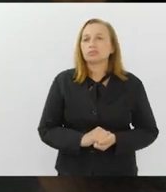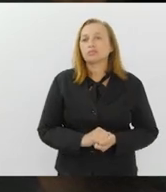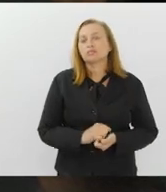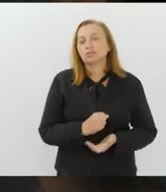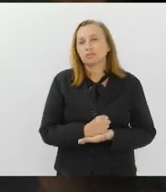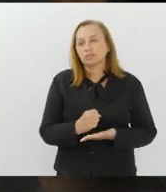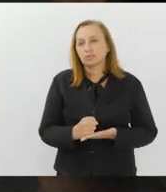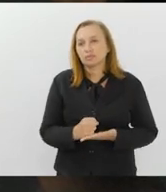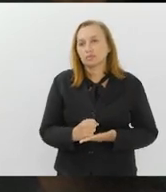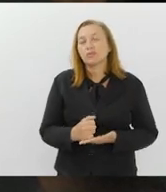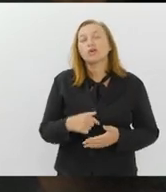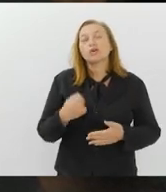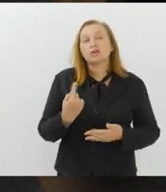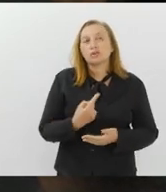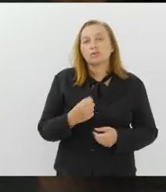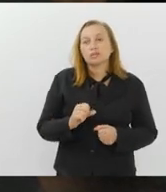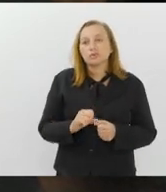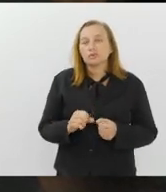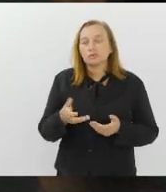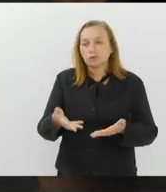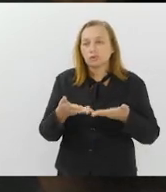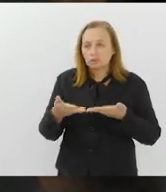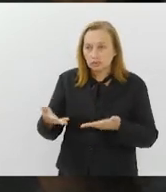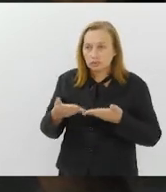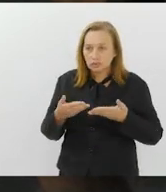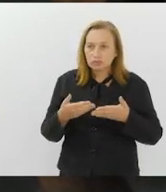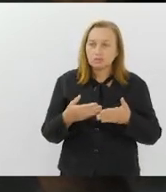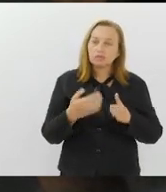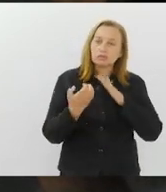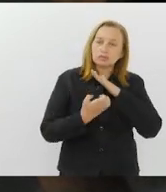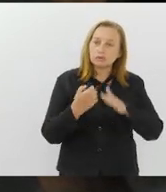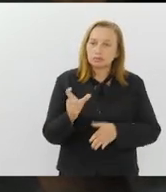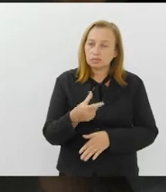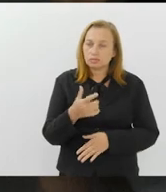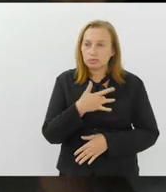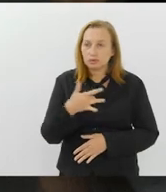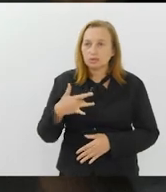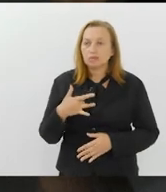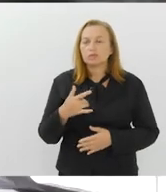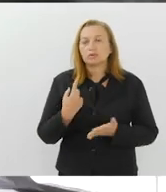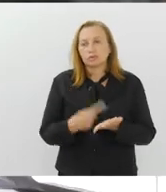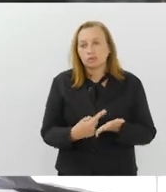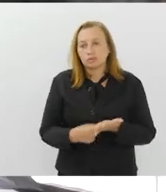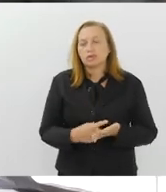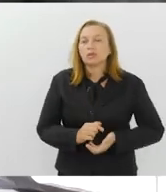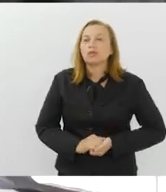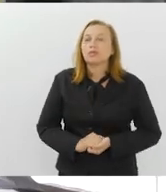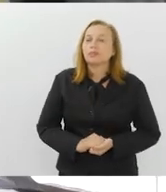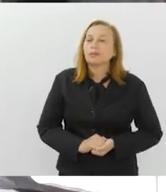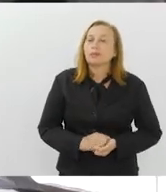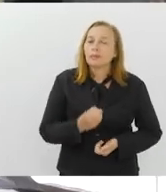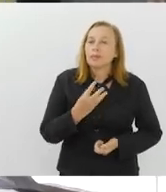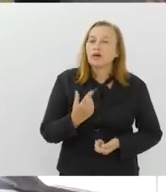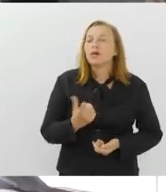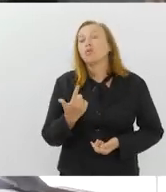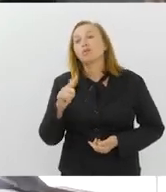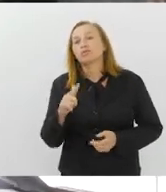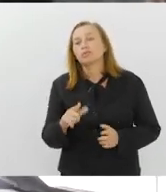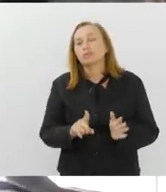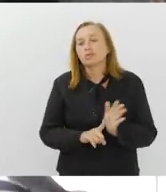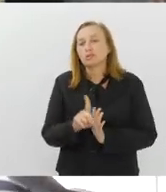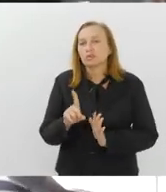rescindidos. Convocamos as operadoras ao atendimento desse compromisso. Muito bem. Uma outra pergunta.